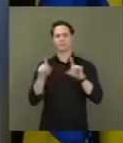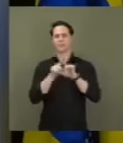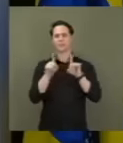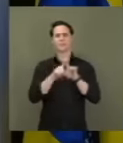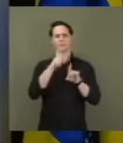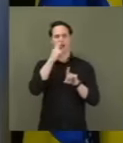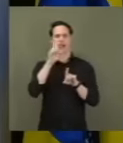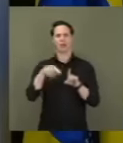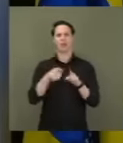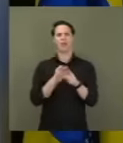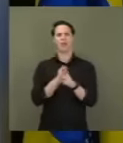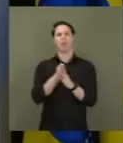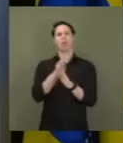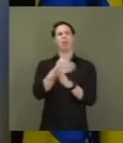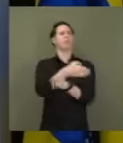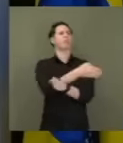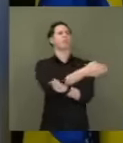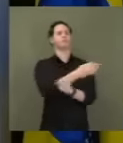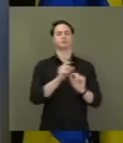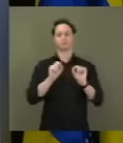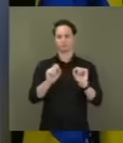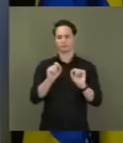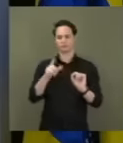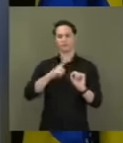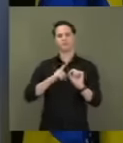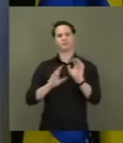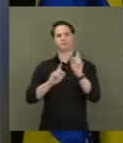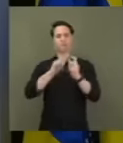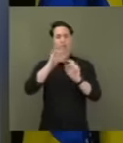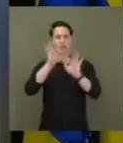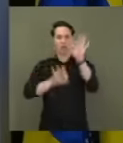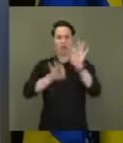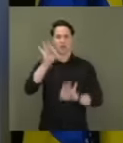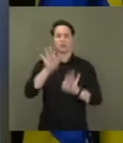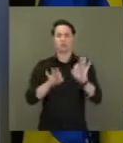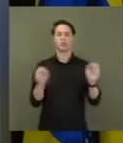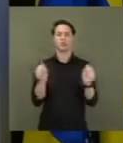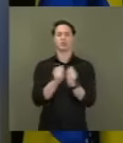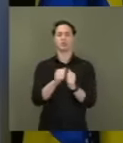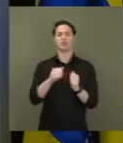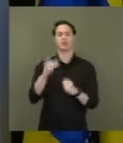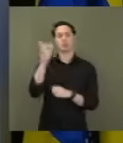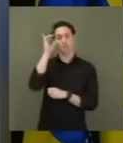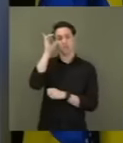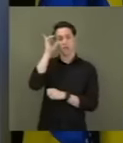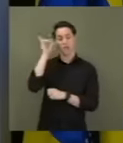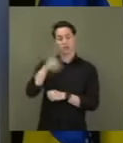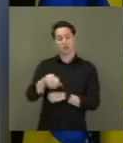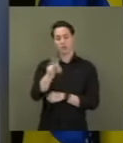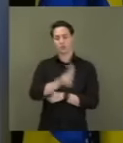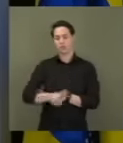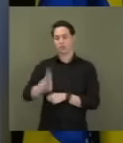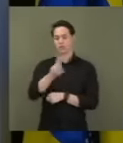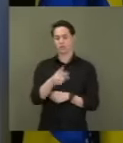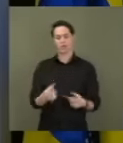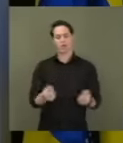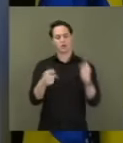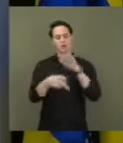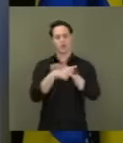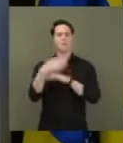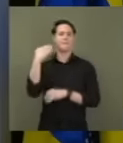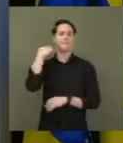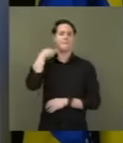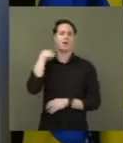um outro caminho, operando através de Dilma, para usar os recursos do Banco